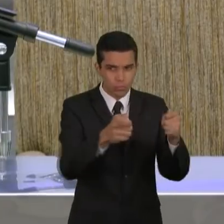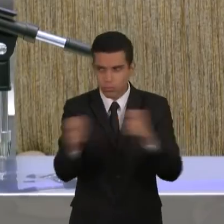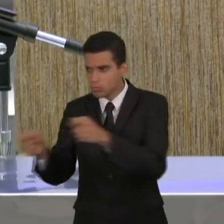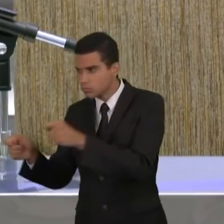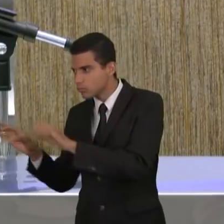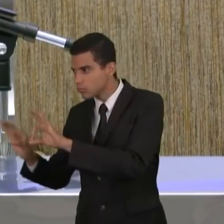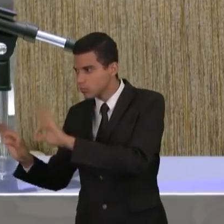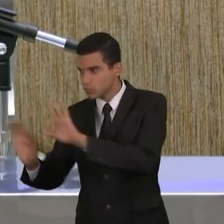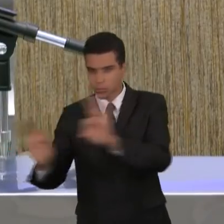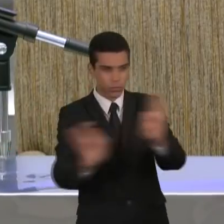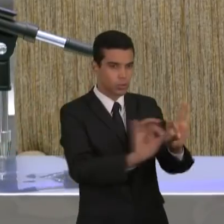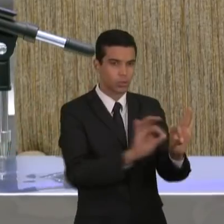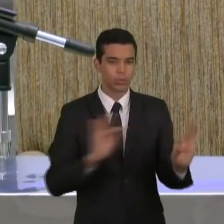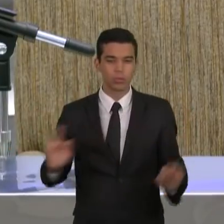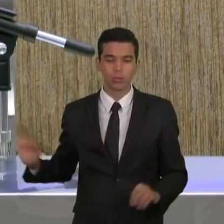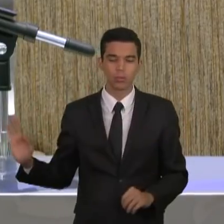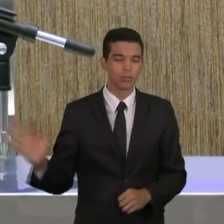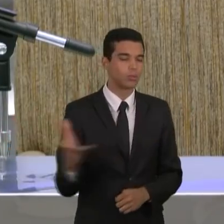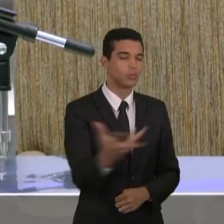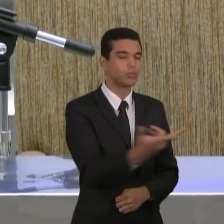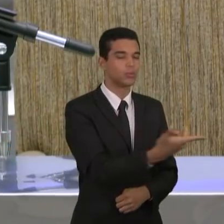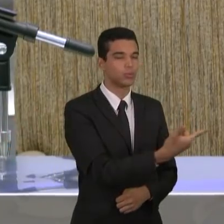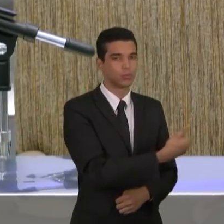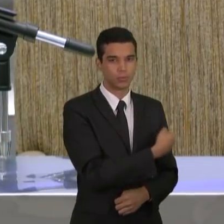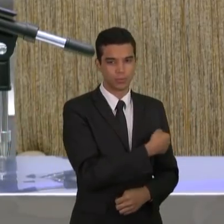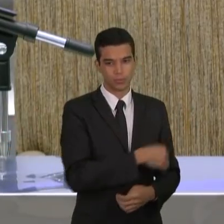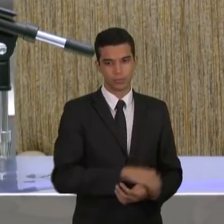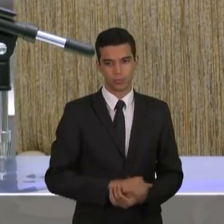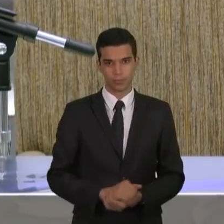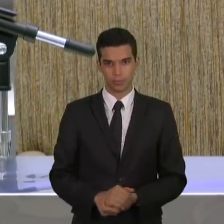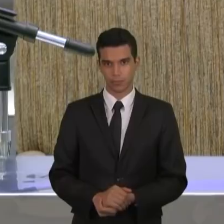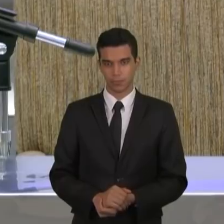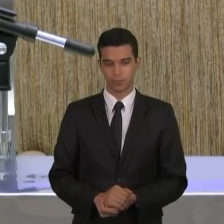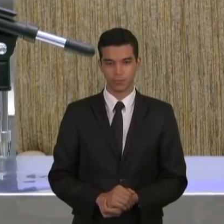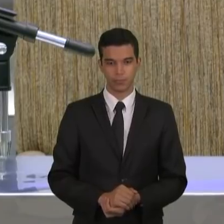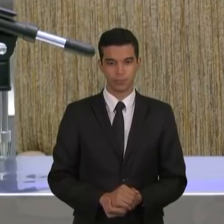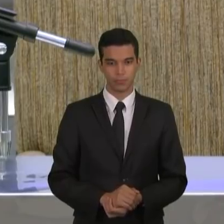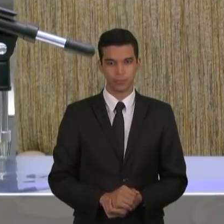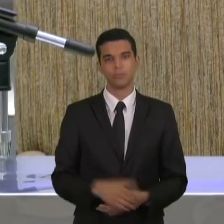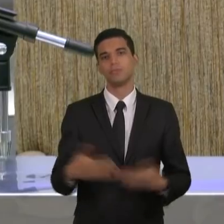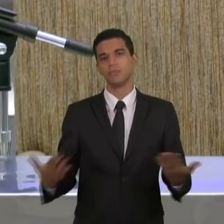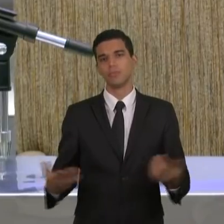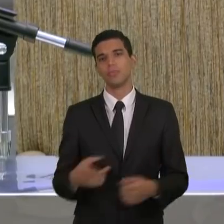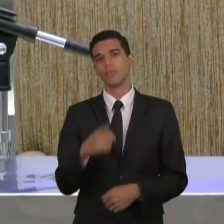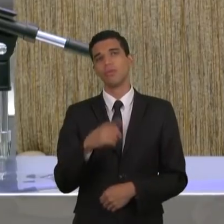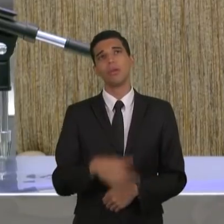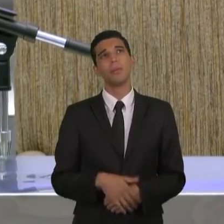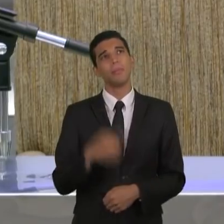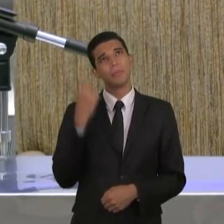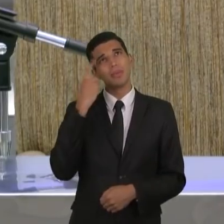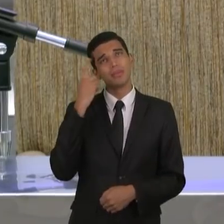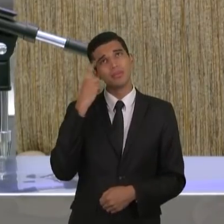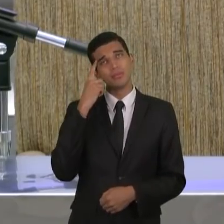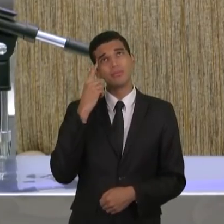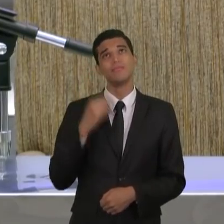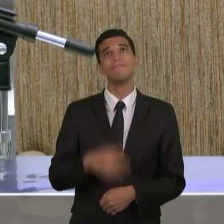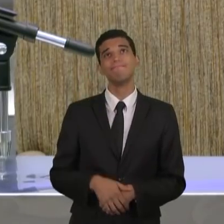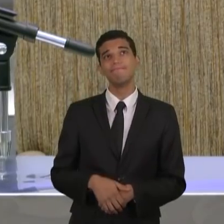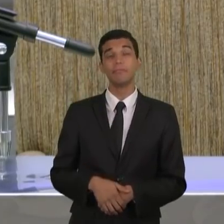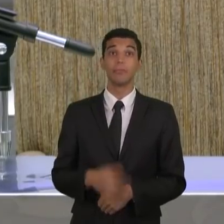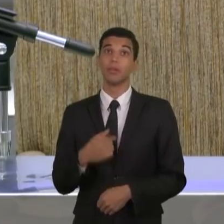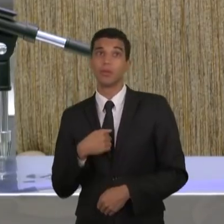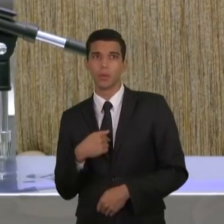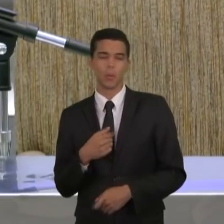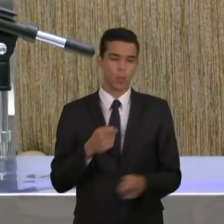Olá tudo tudo tudo tudo Me pare de achar e você tem controle